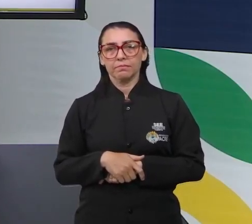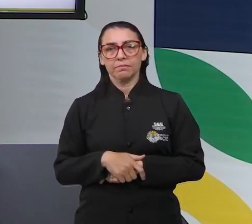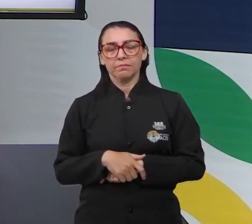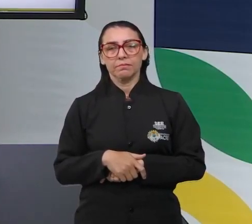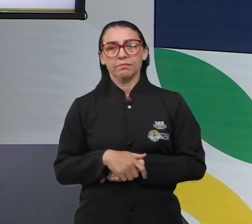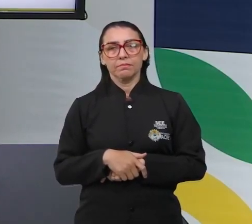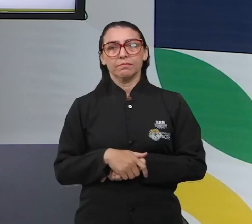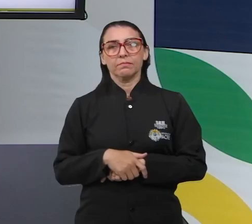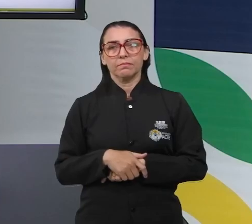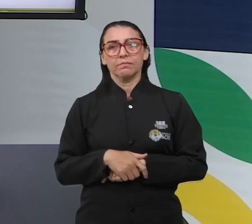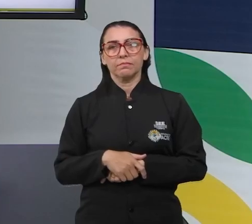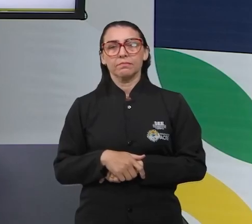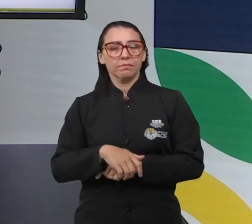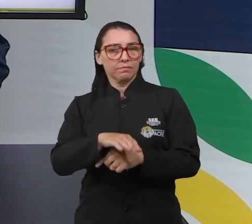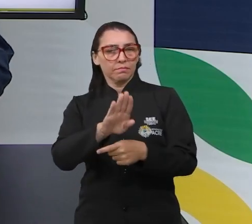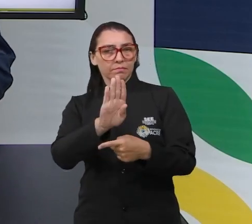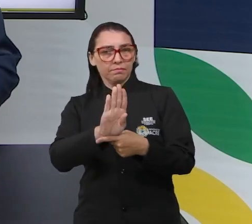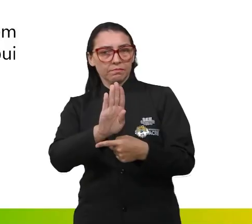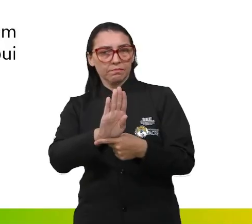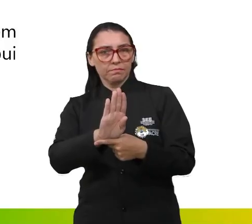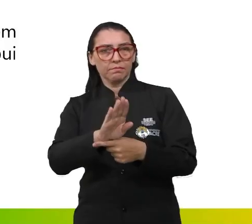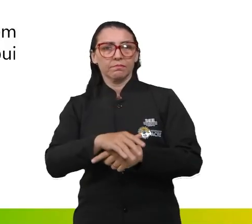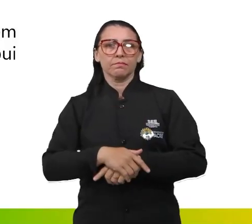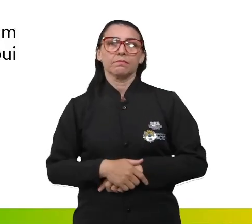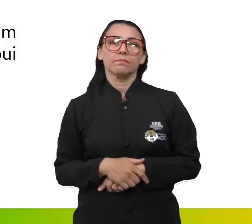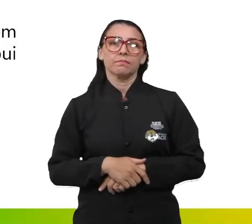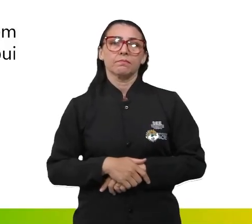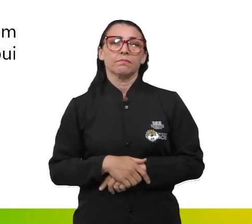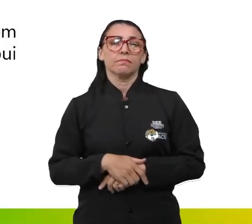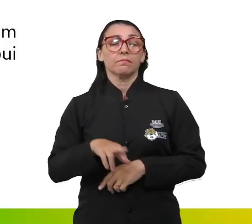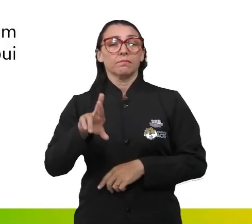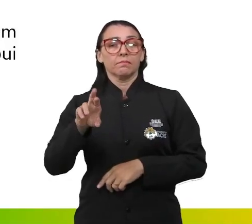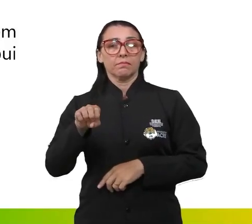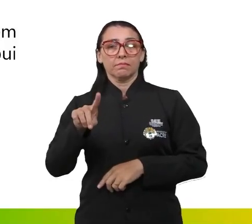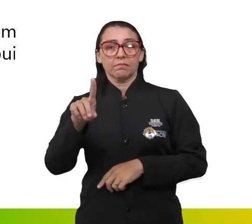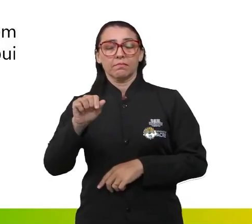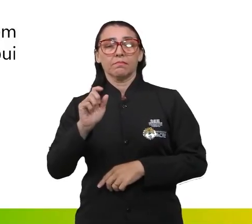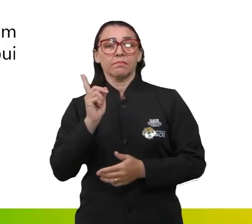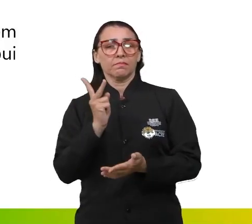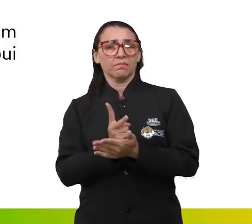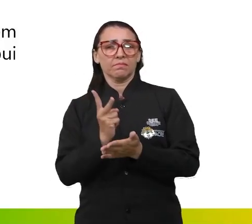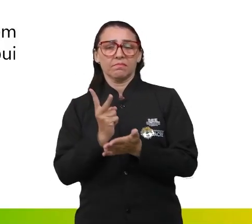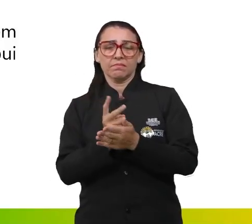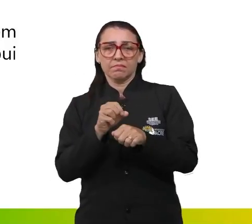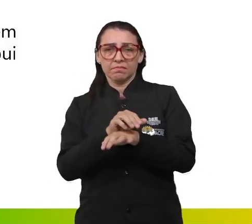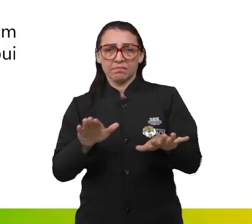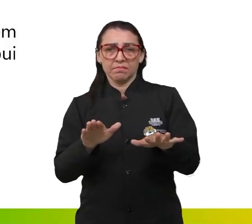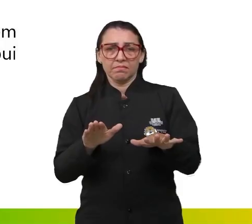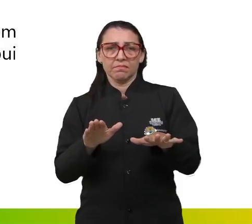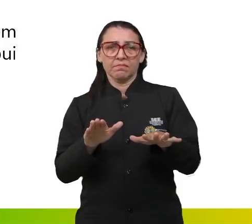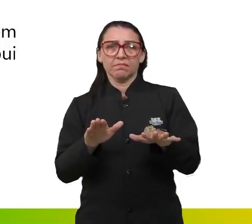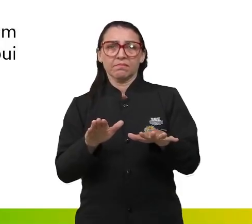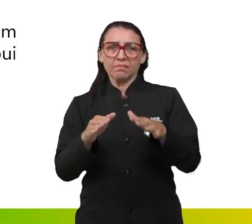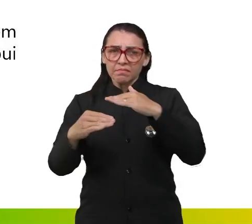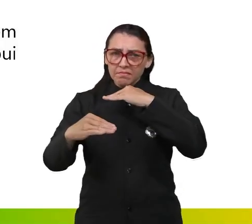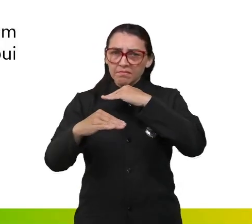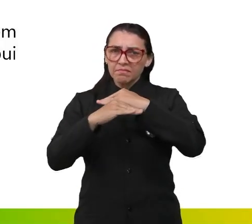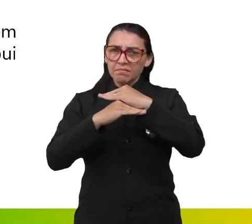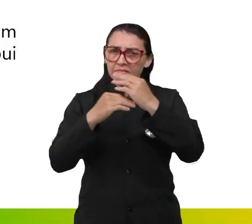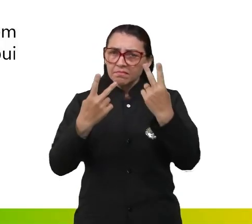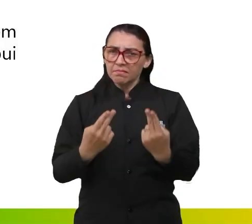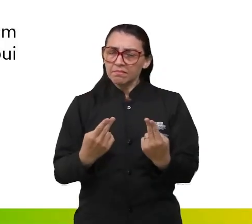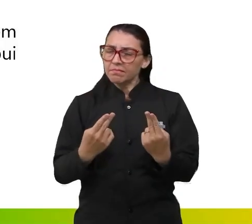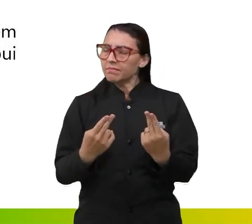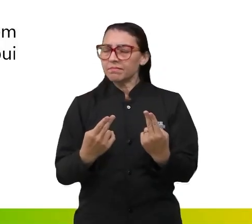descartar a alternativa A. Vamos para a alternativa B. A renda é sempre distribuída de forma justa.